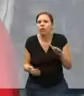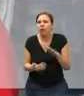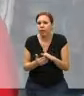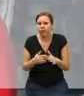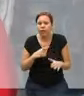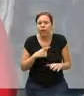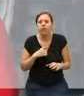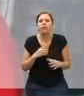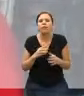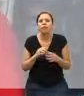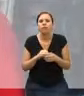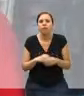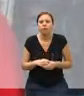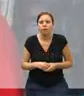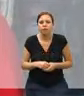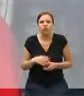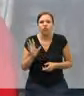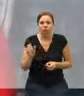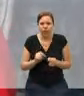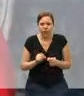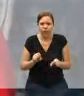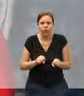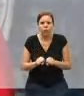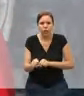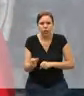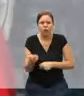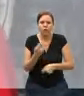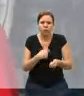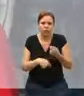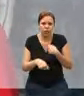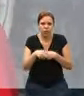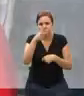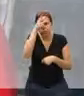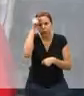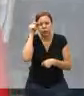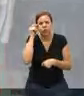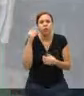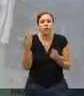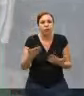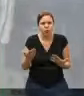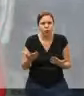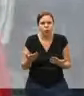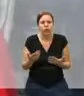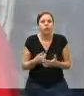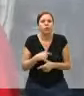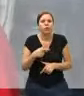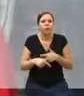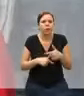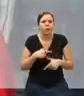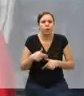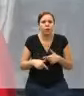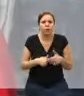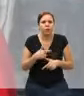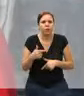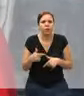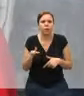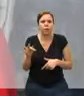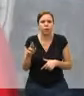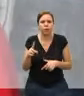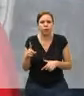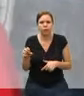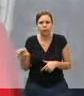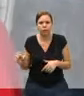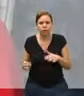acolheu. Já fiz formação de administração pública, agora estou a trabalhar na Fraternidade Sem Fronteira.